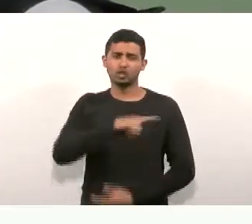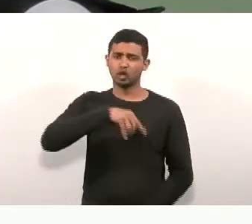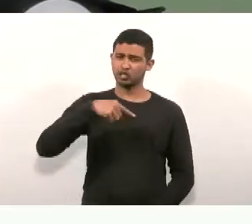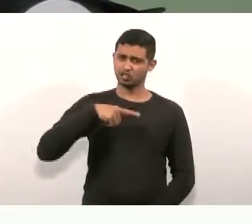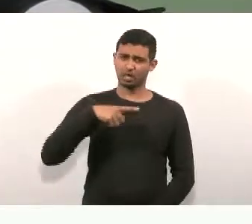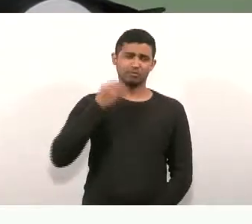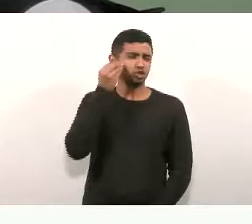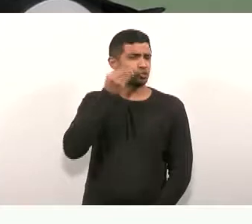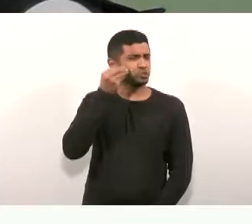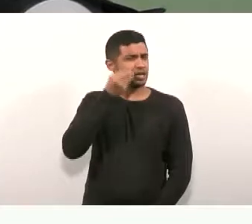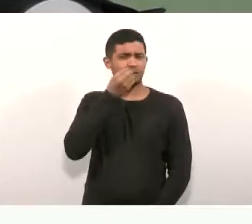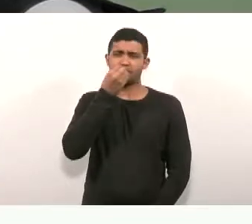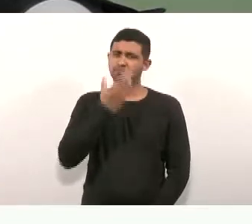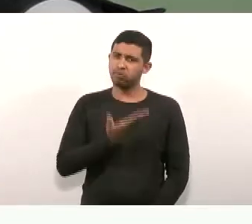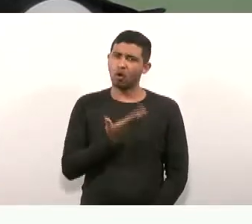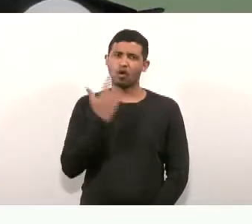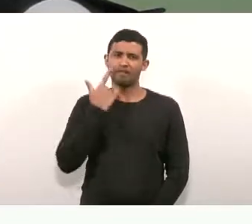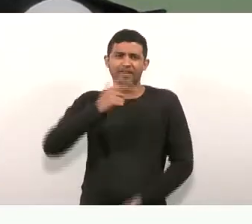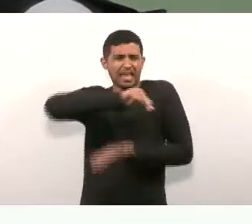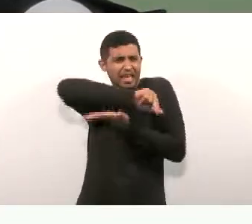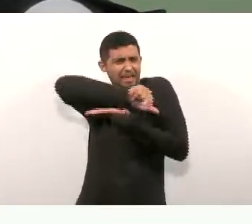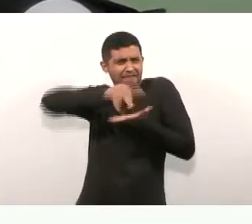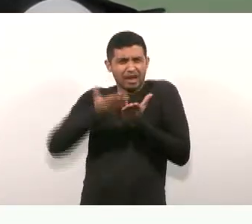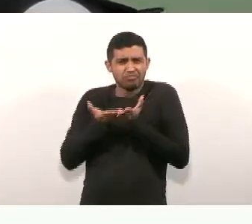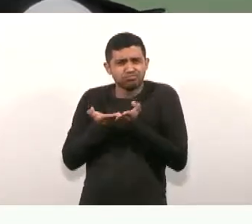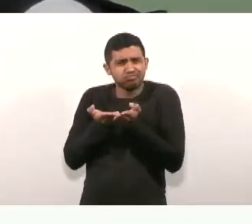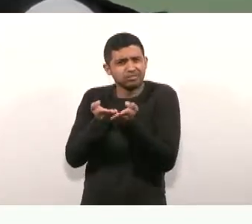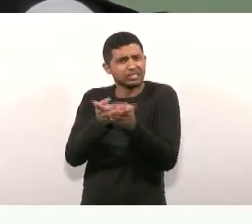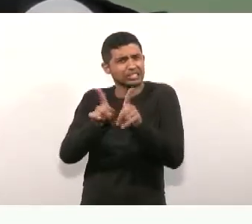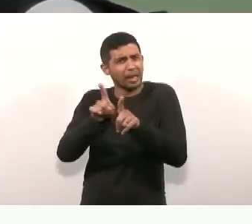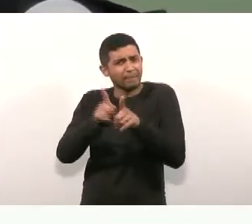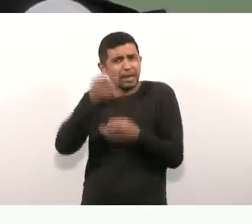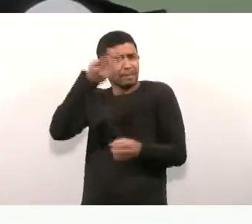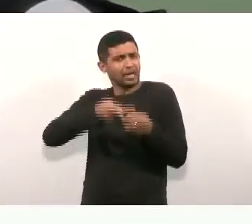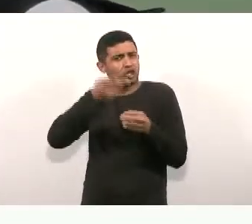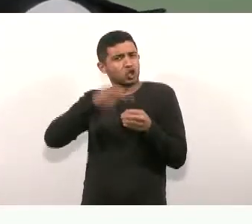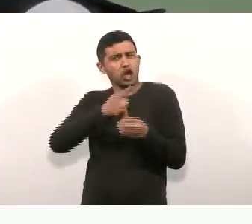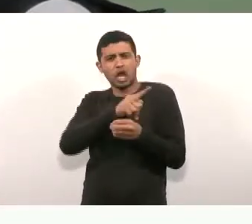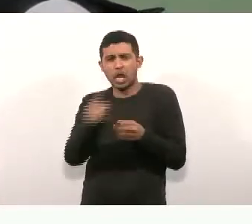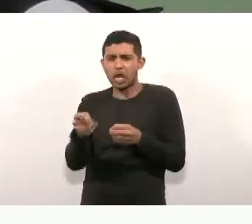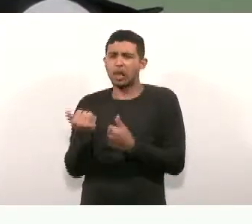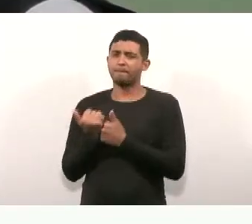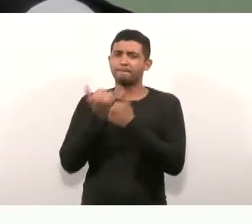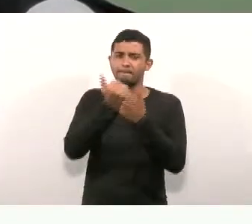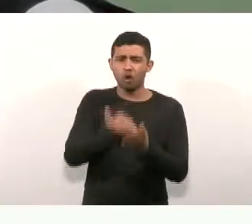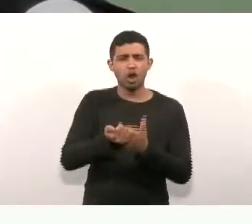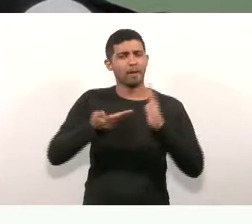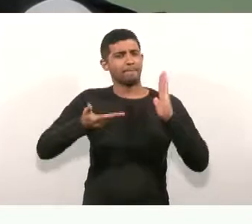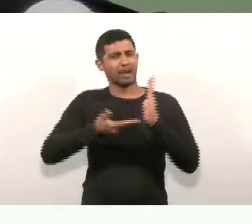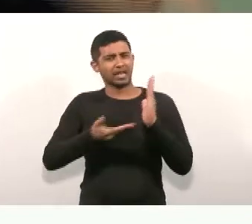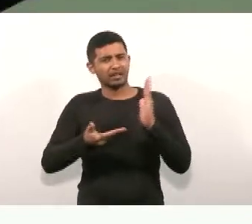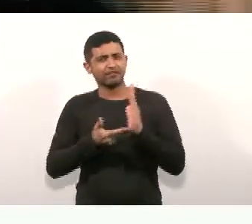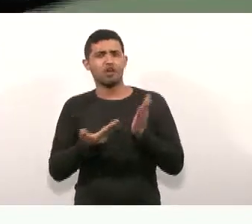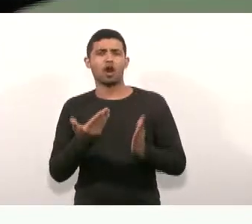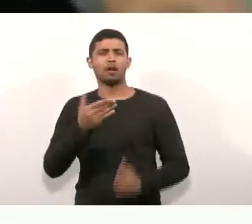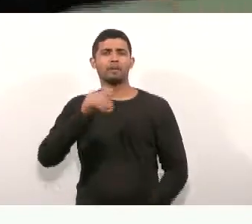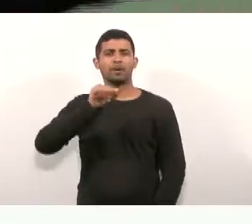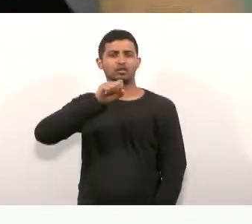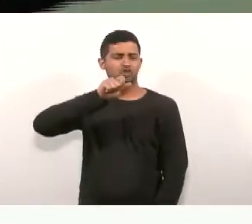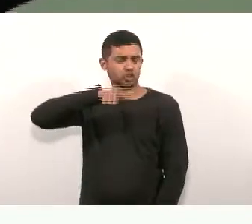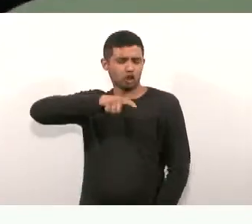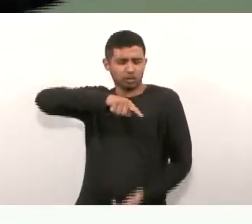muito bem sucedidas de grandes embarcações, grandes petroleiros, embarcações de apoio, plataformas, sondas perfuratórias,